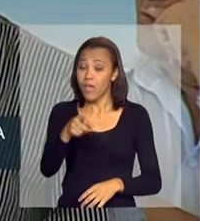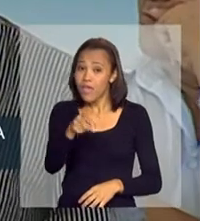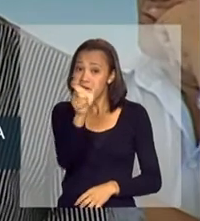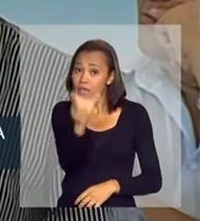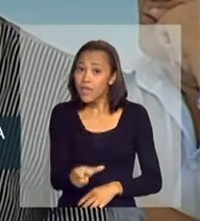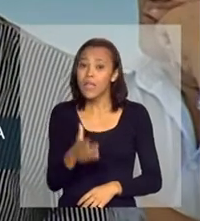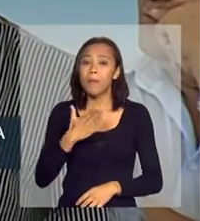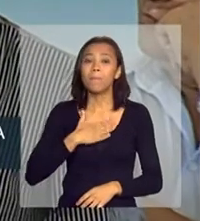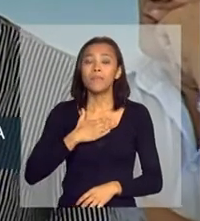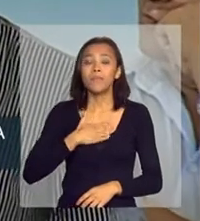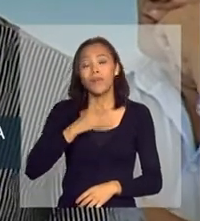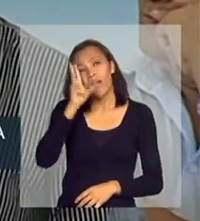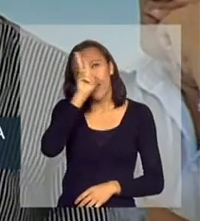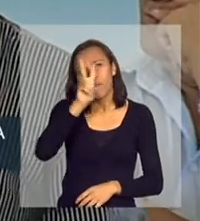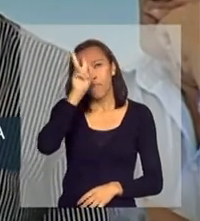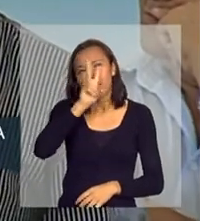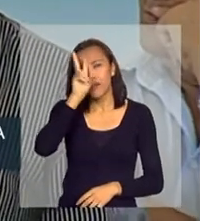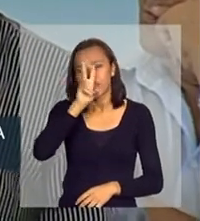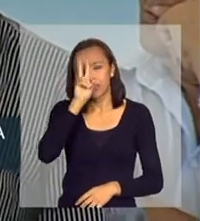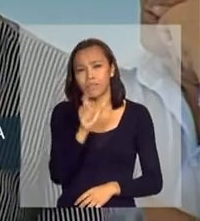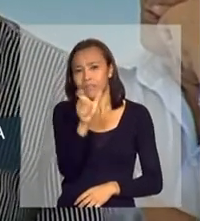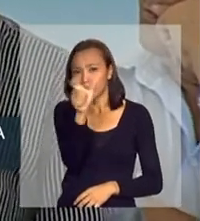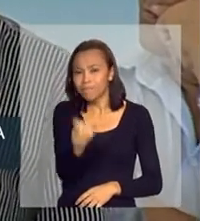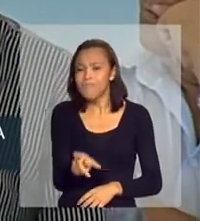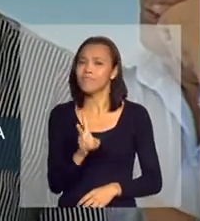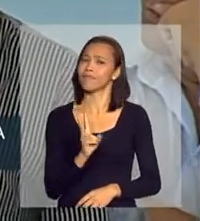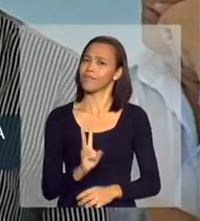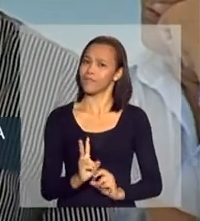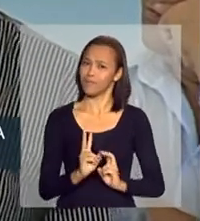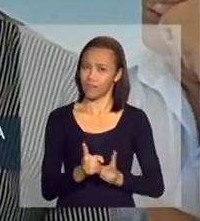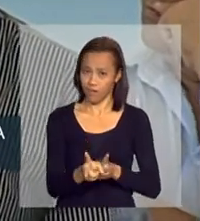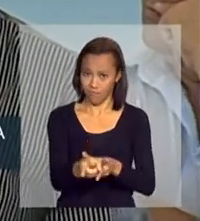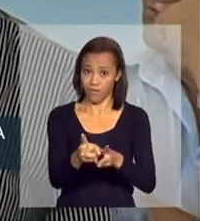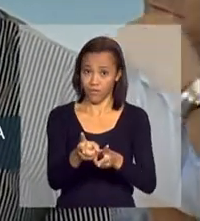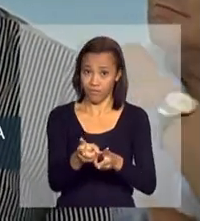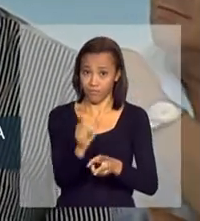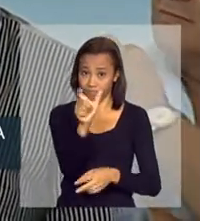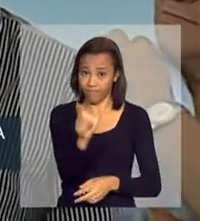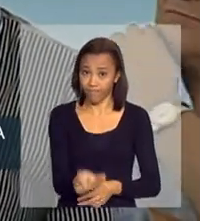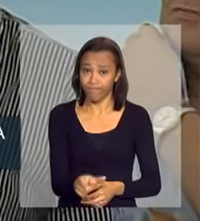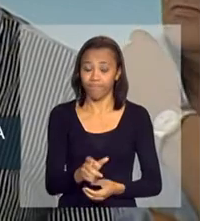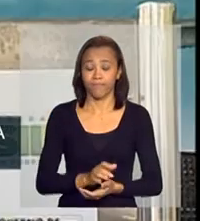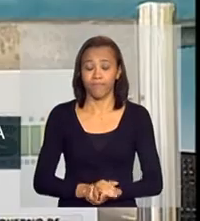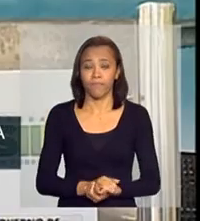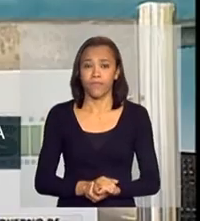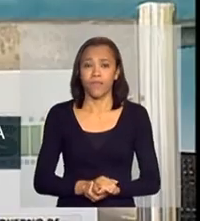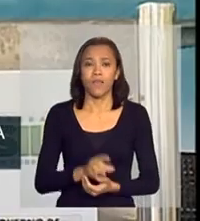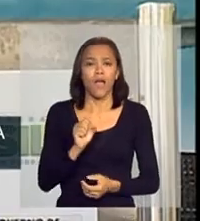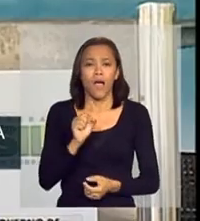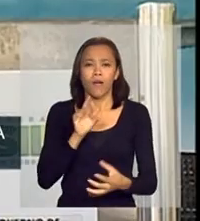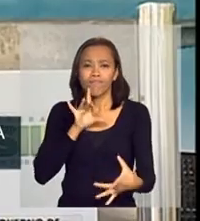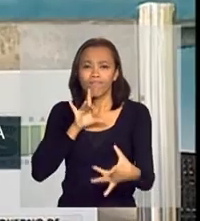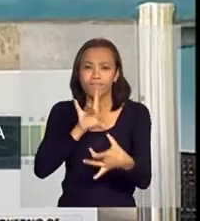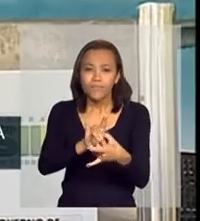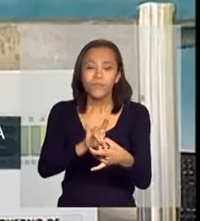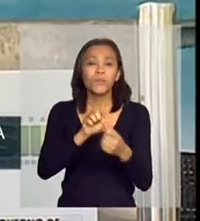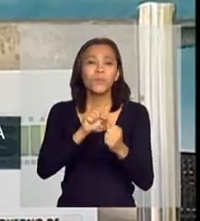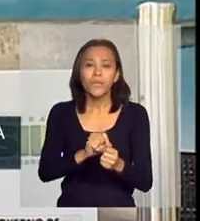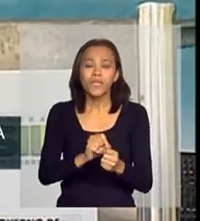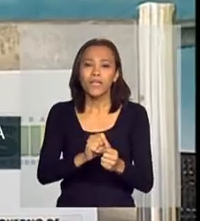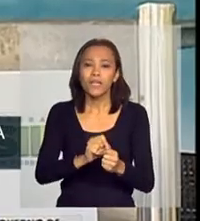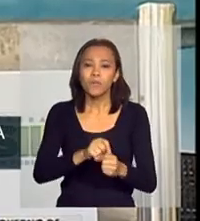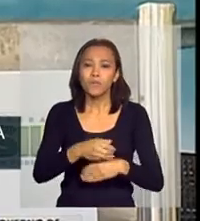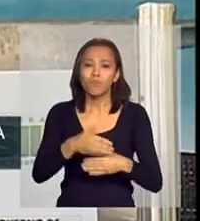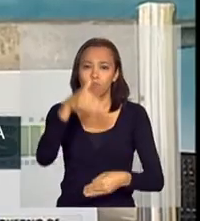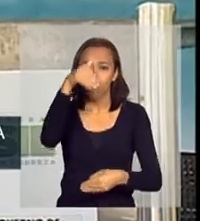na minha recordação, estará sempre ligado à construção da democracia no